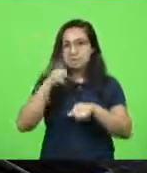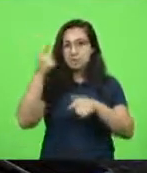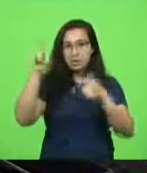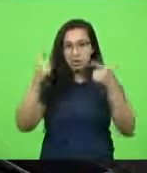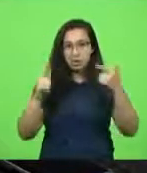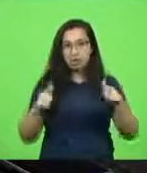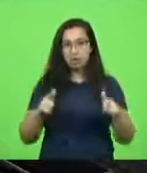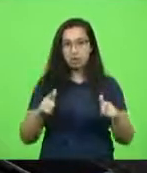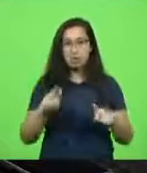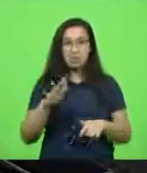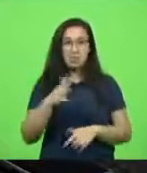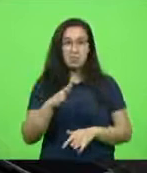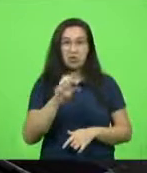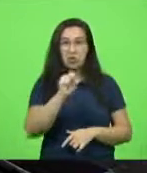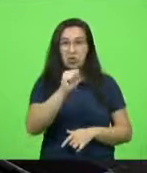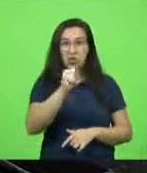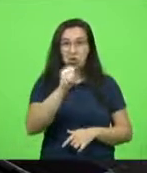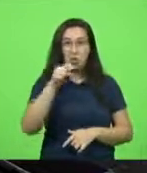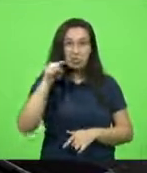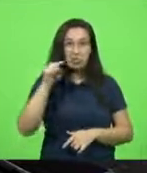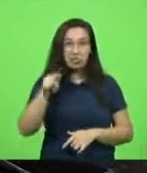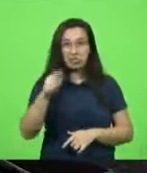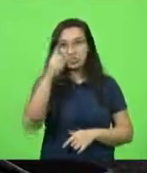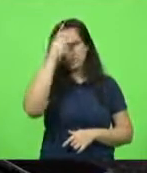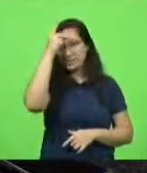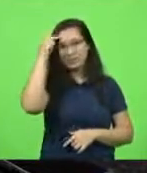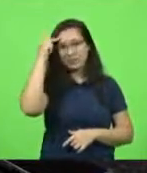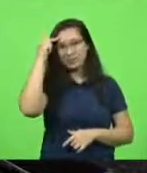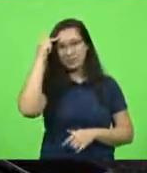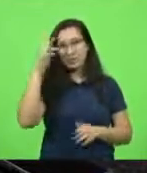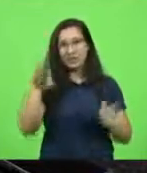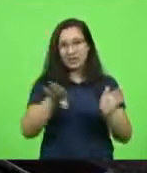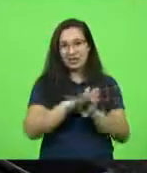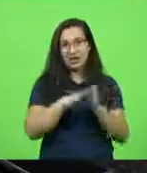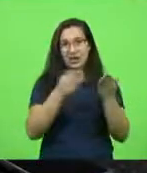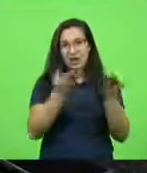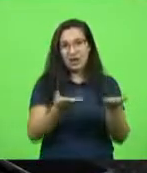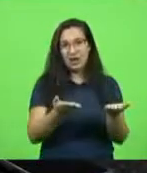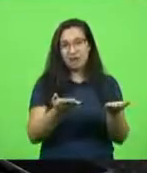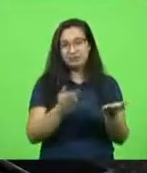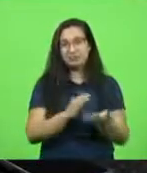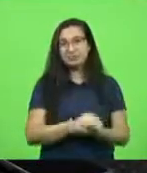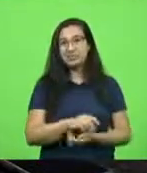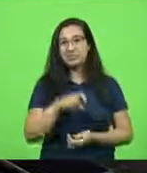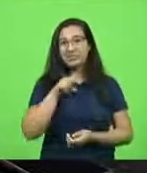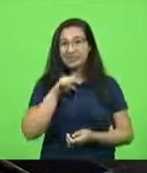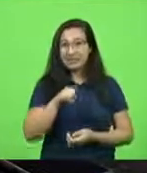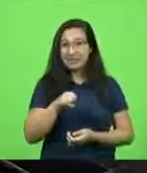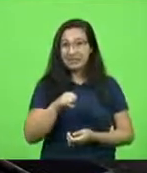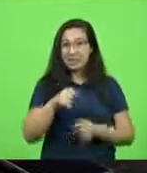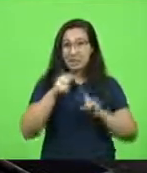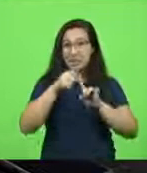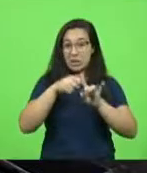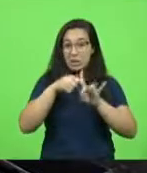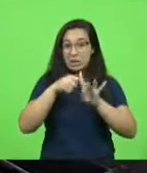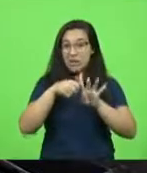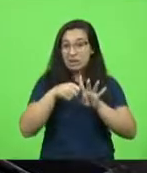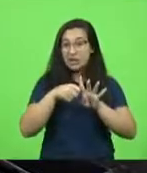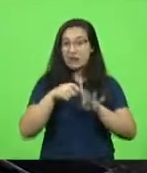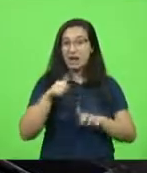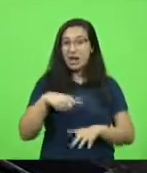de oito mil pessoas transitam de outras cidades outros estados de outros países na nossa cidade se for colocar uma média mensal são